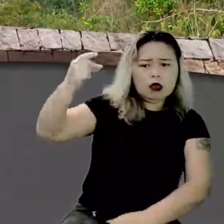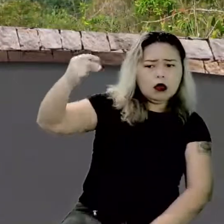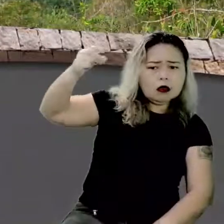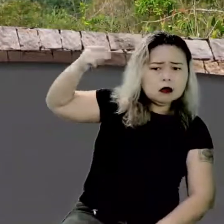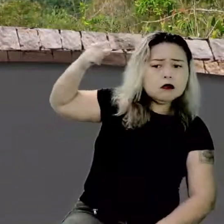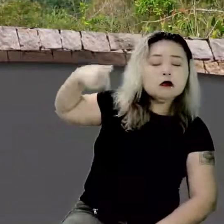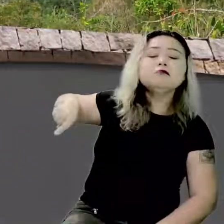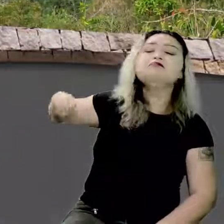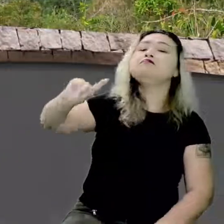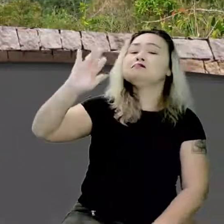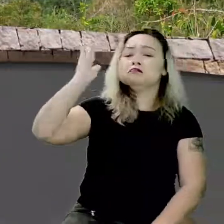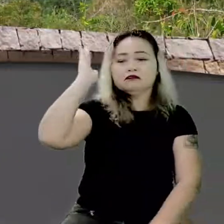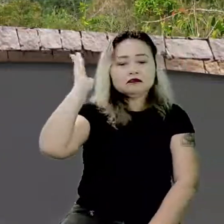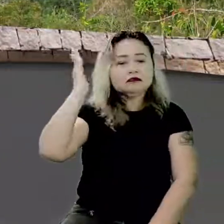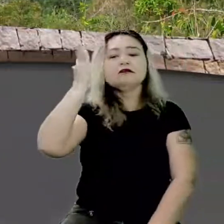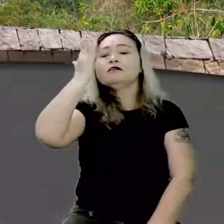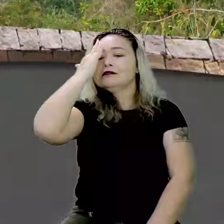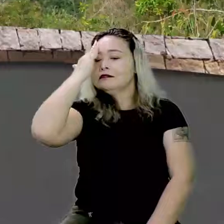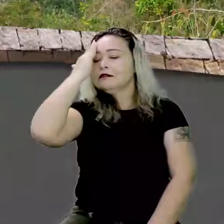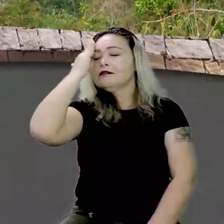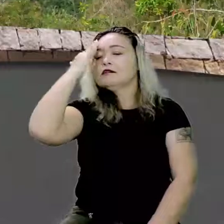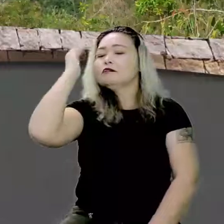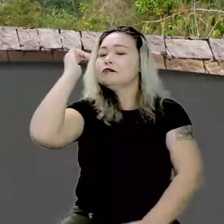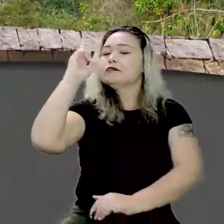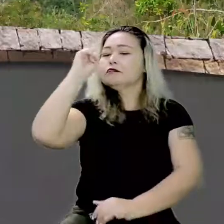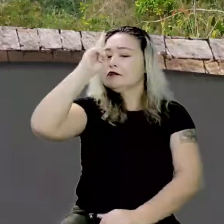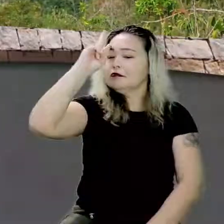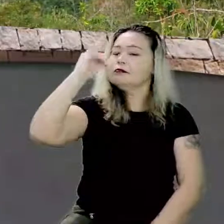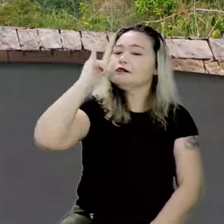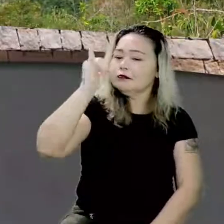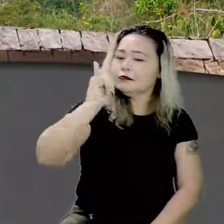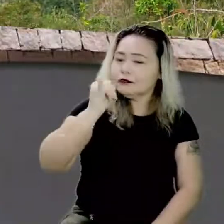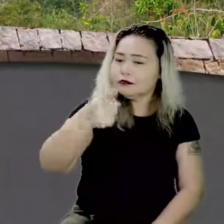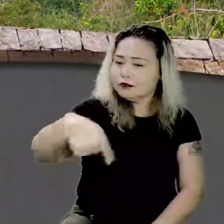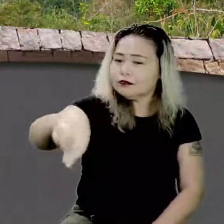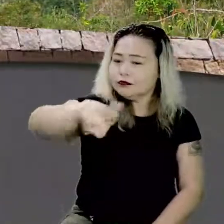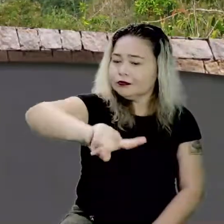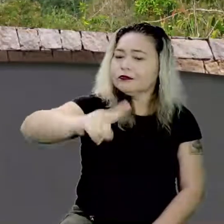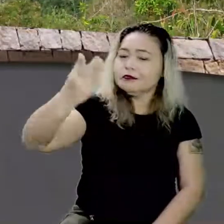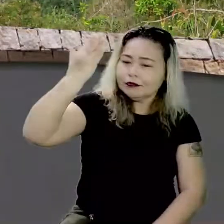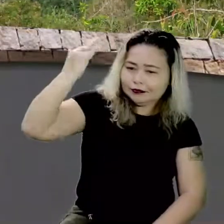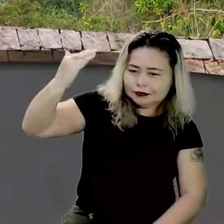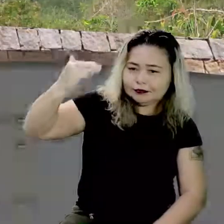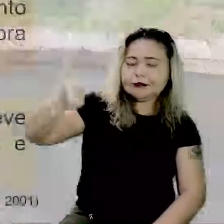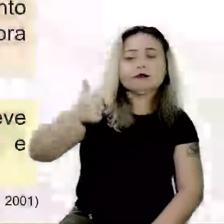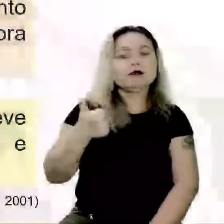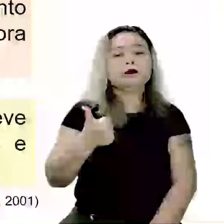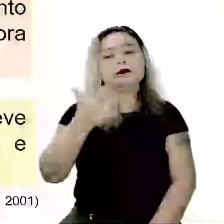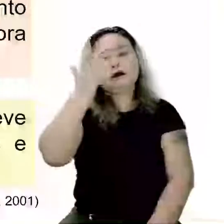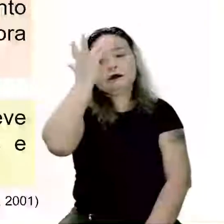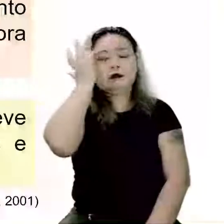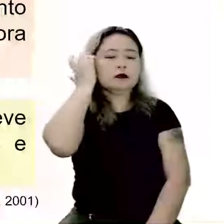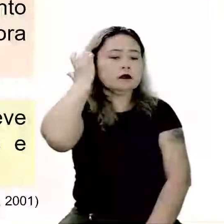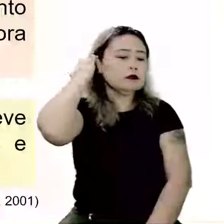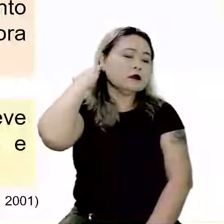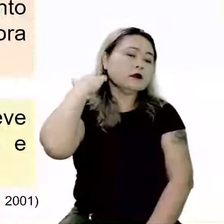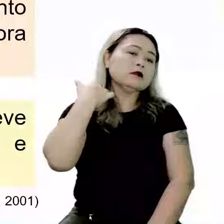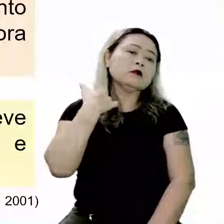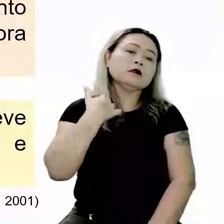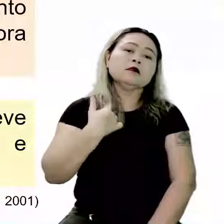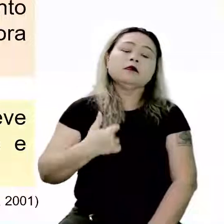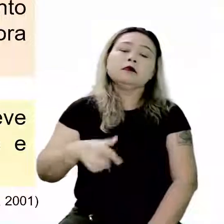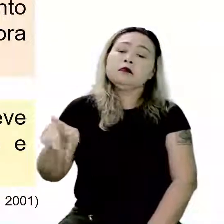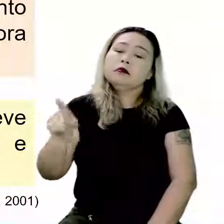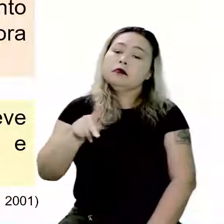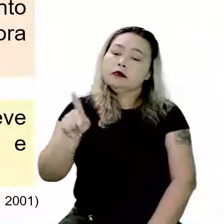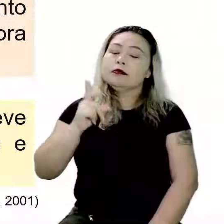antigas, com certeza tem histórias maravilhosas para contar sobre esse tempo. Beleza? Vamos lá no quadro, diretor. Professor,